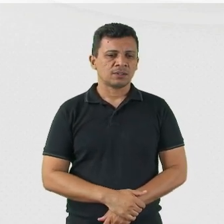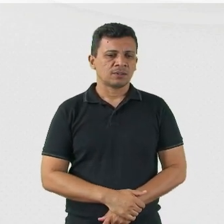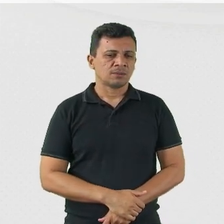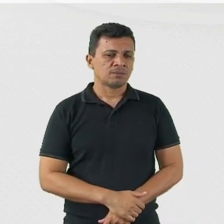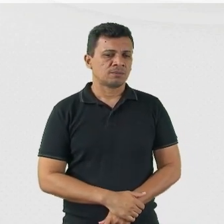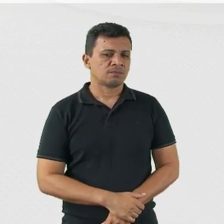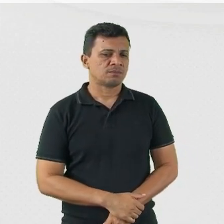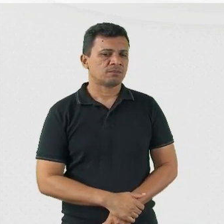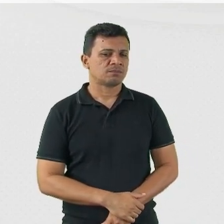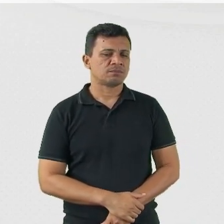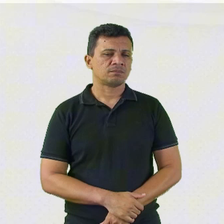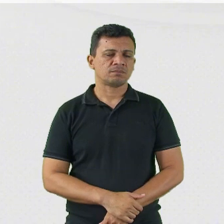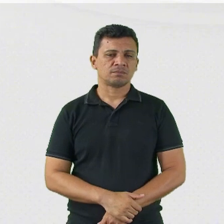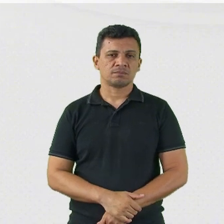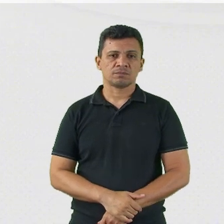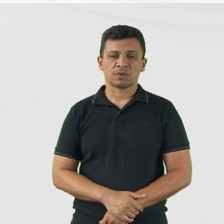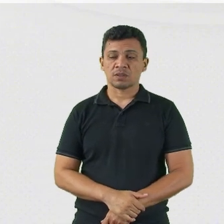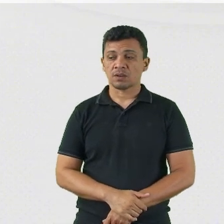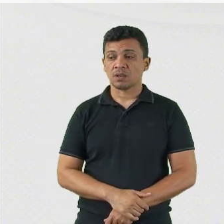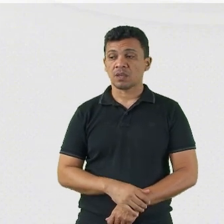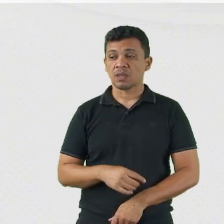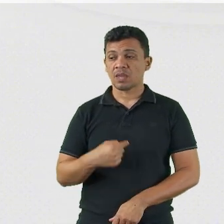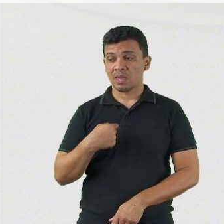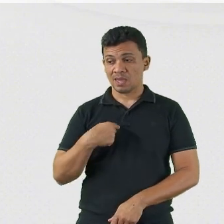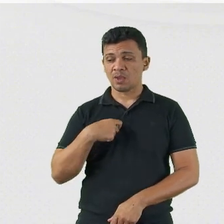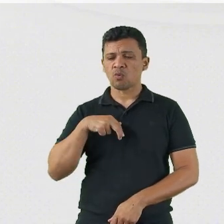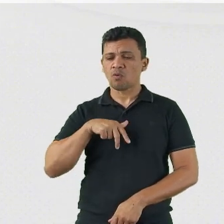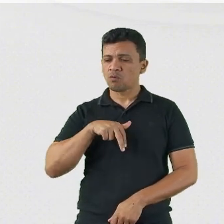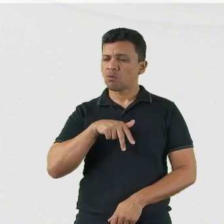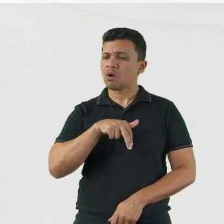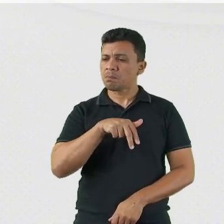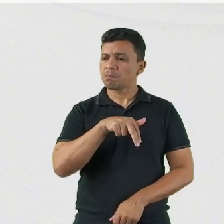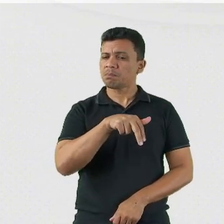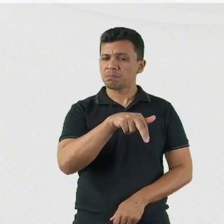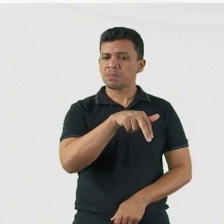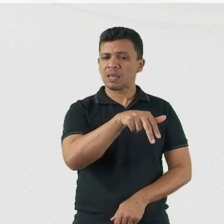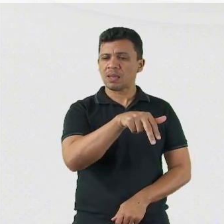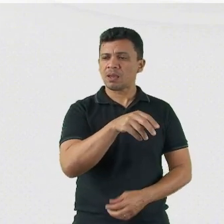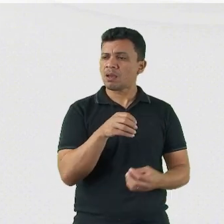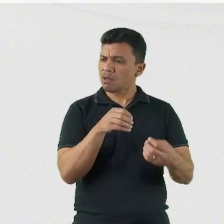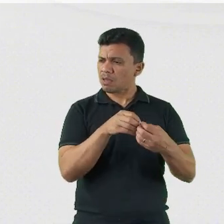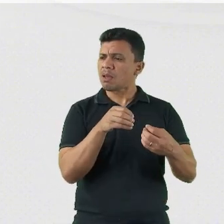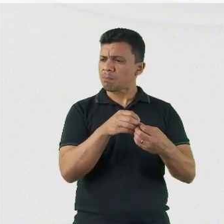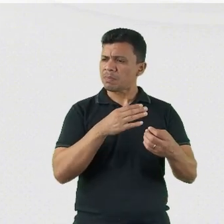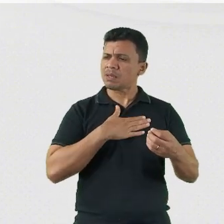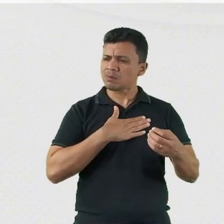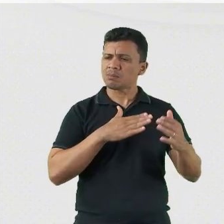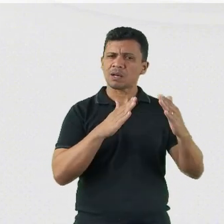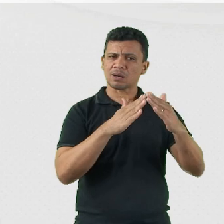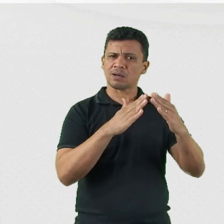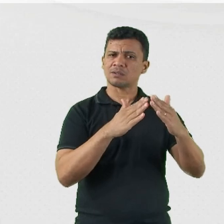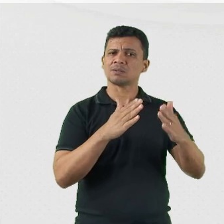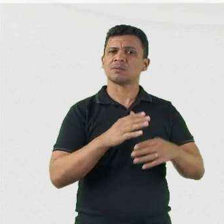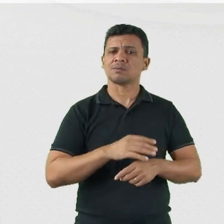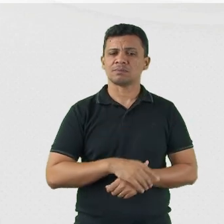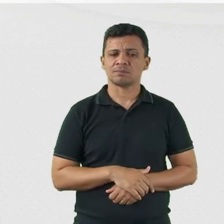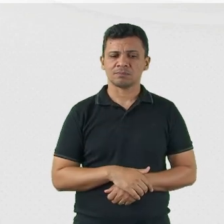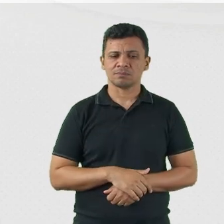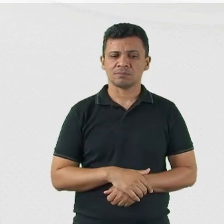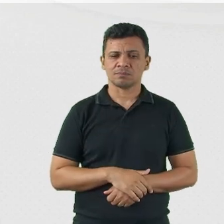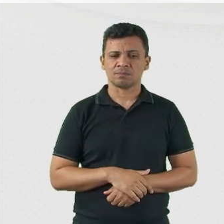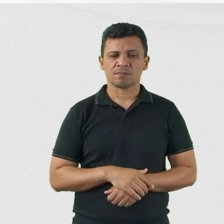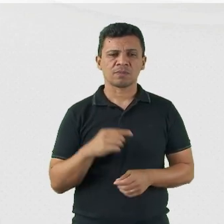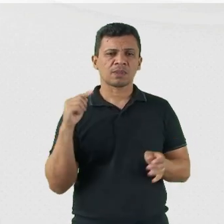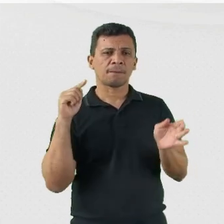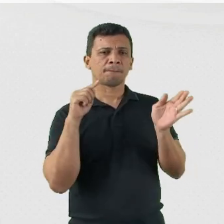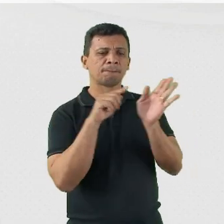It's near my house. Eu vou a pé. É próximo à minha casa. Então, eu tenho ali a